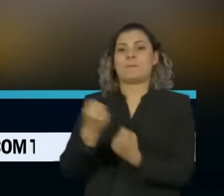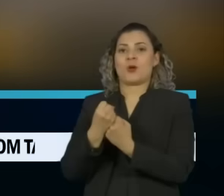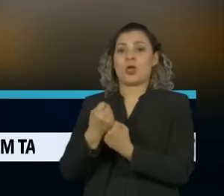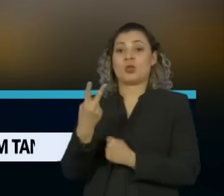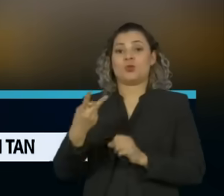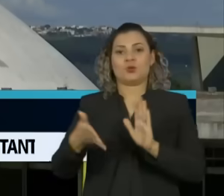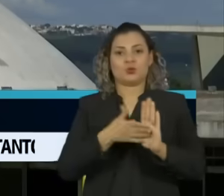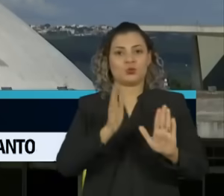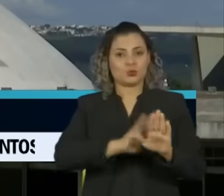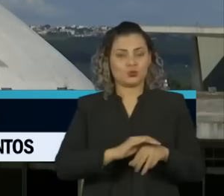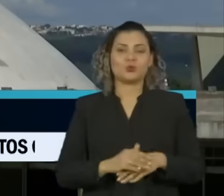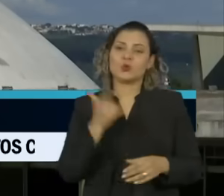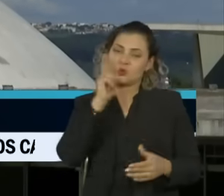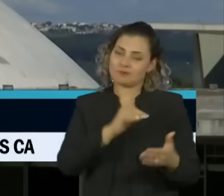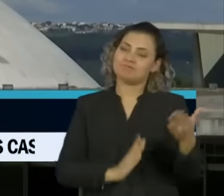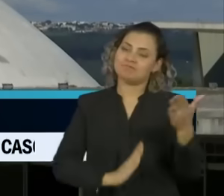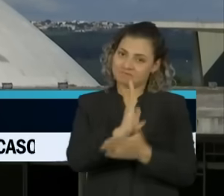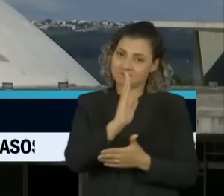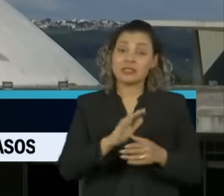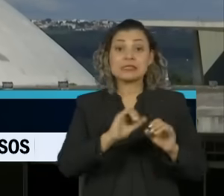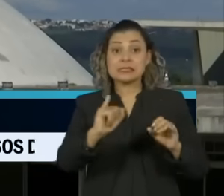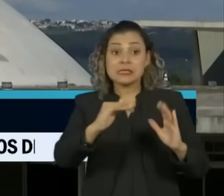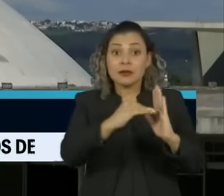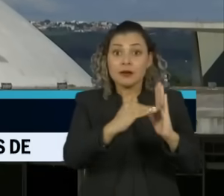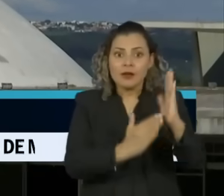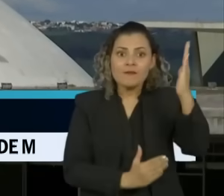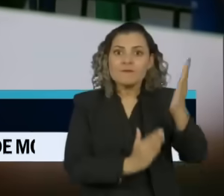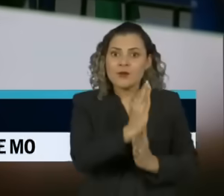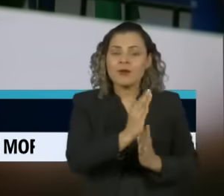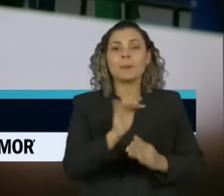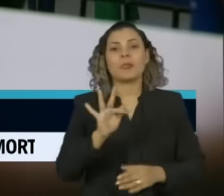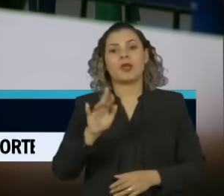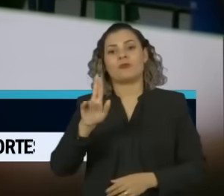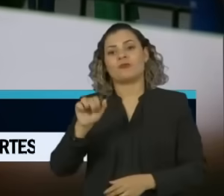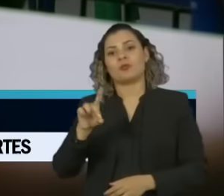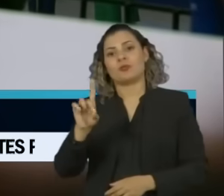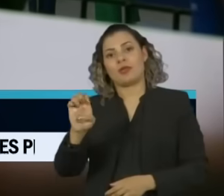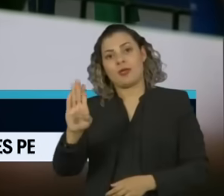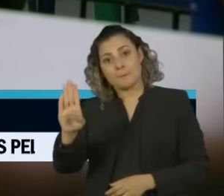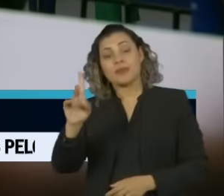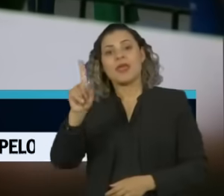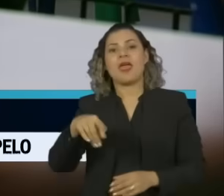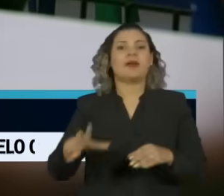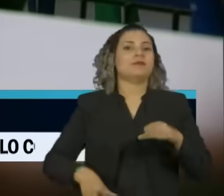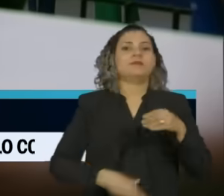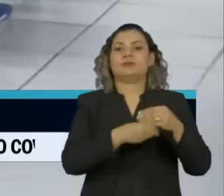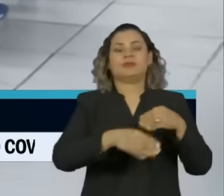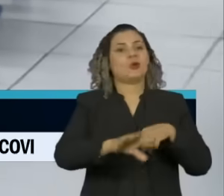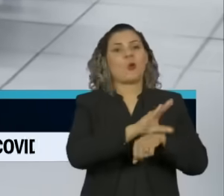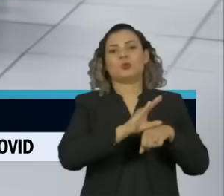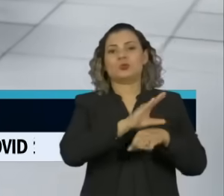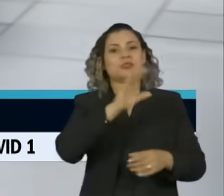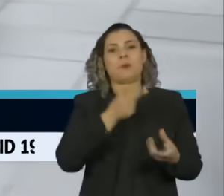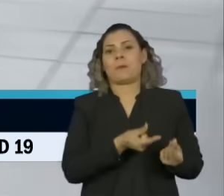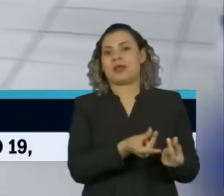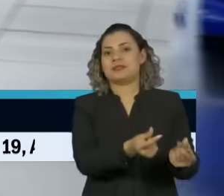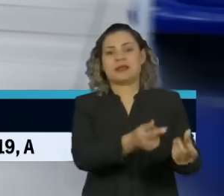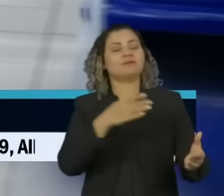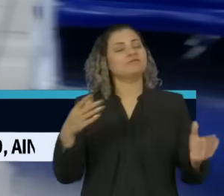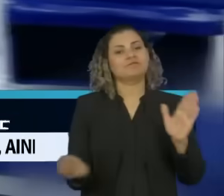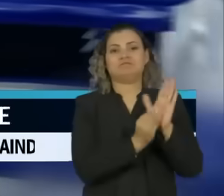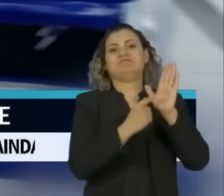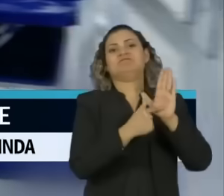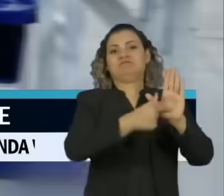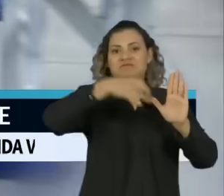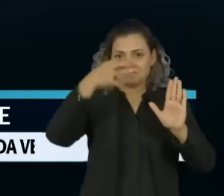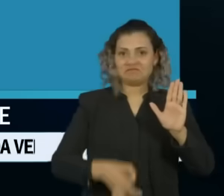2 votações. Se aprovado no Senado, o novo Fundeb vai se transformar em um instrumento permanente de transferência de recursos da